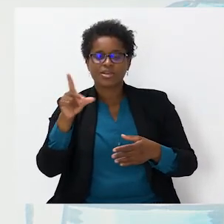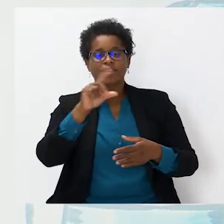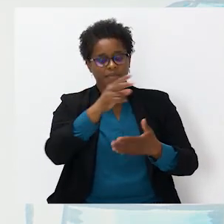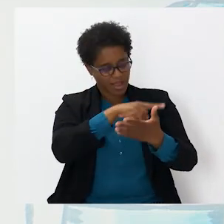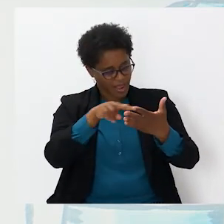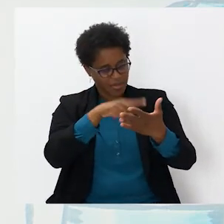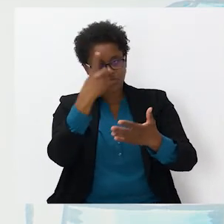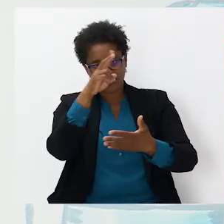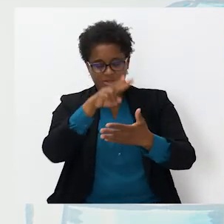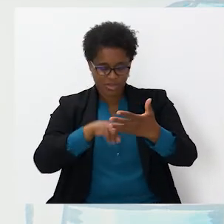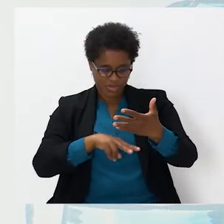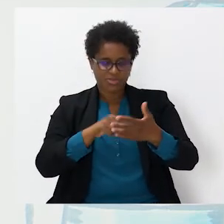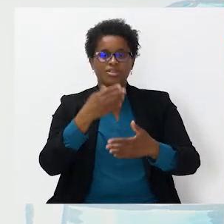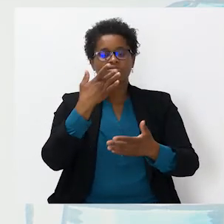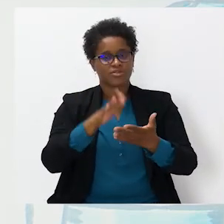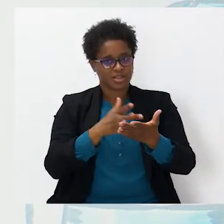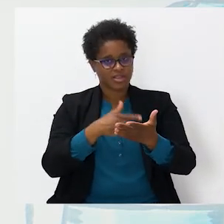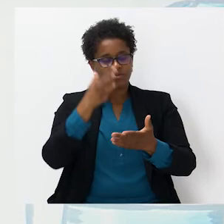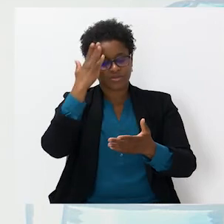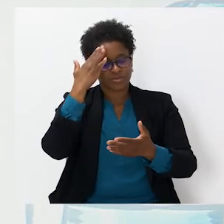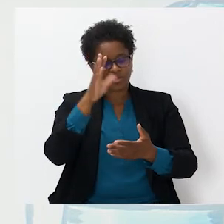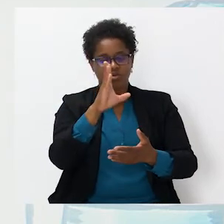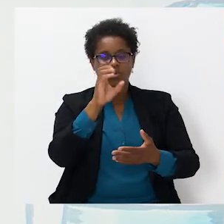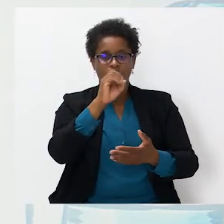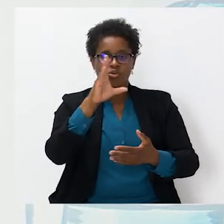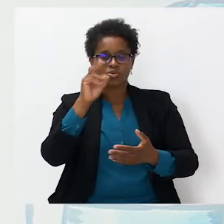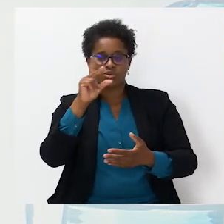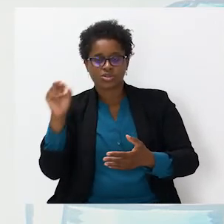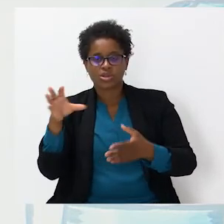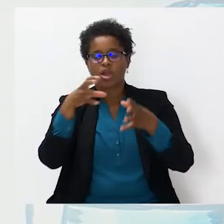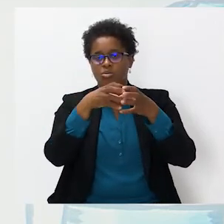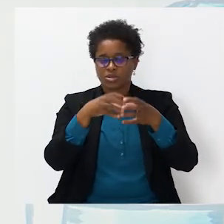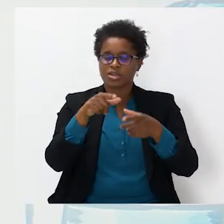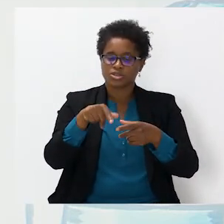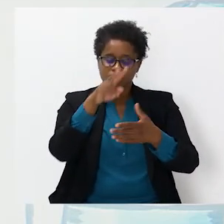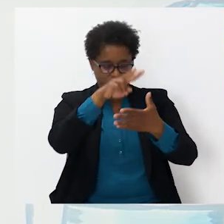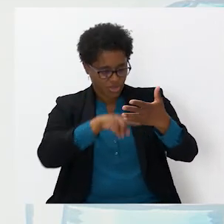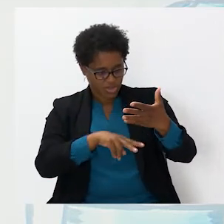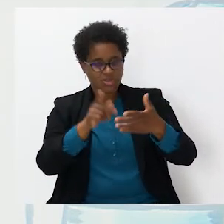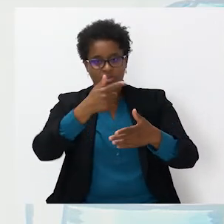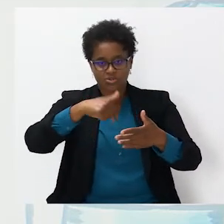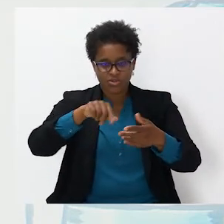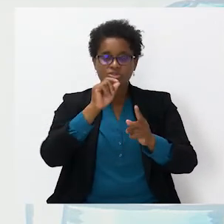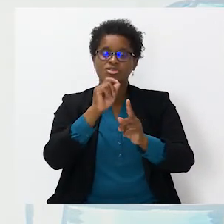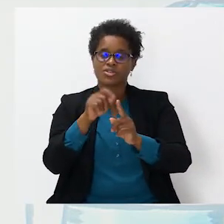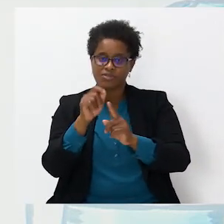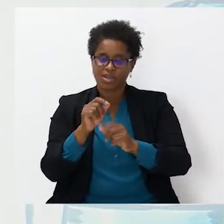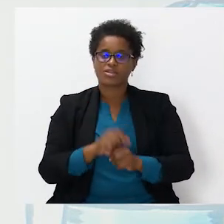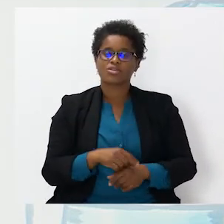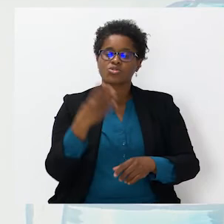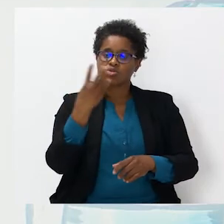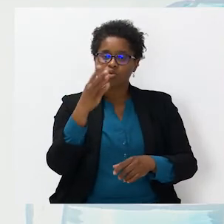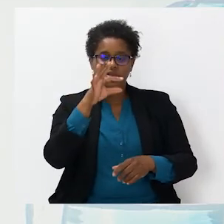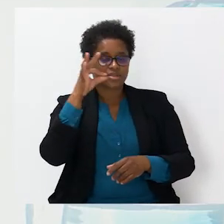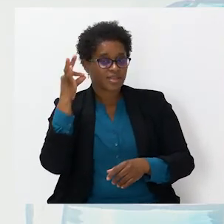lemos um texto do manual O João e a Comunidade. E neste texto nós identificamos os